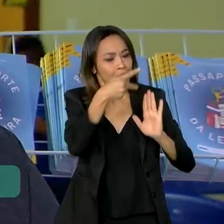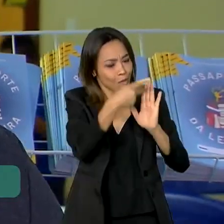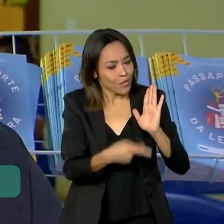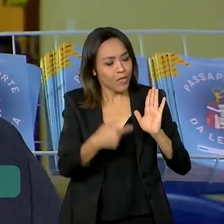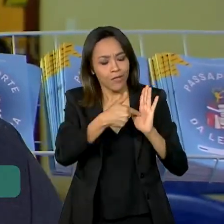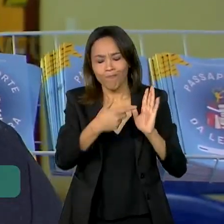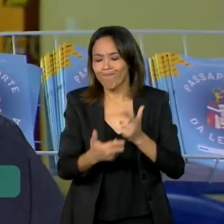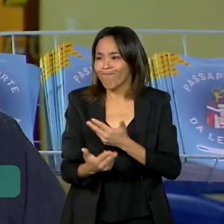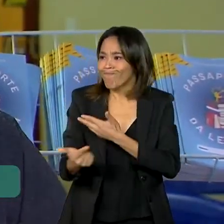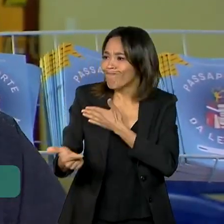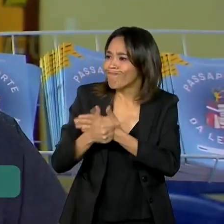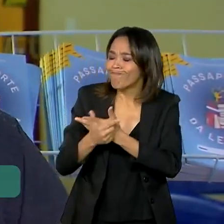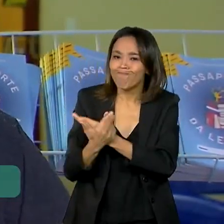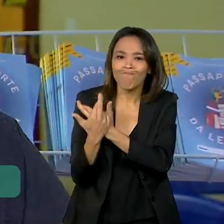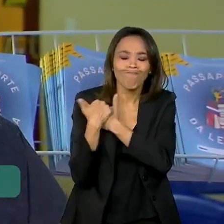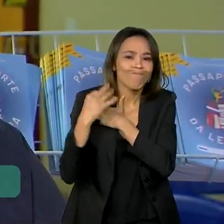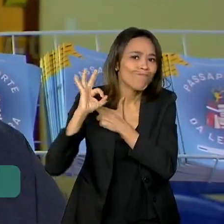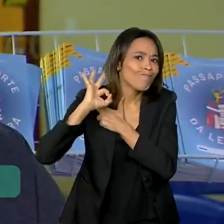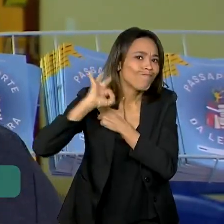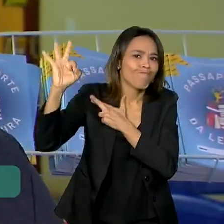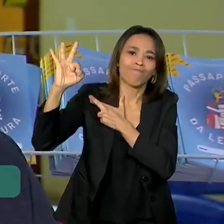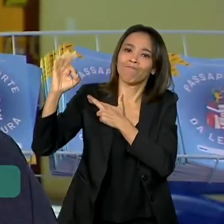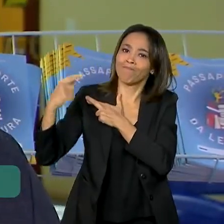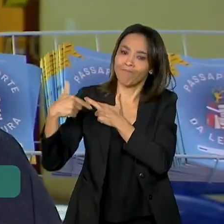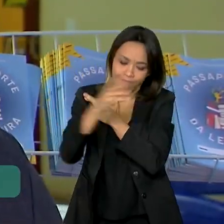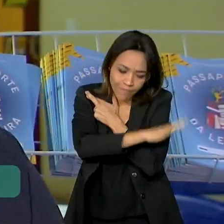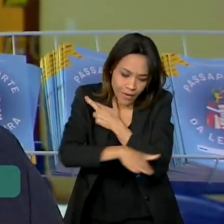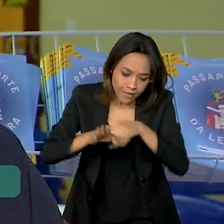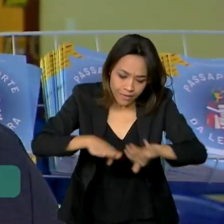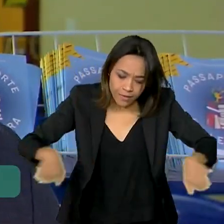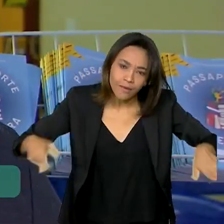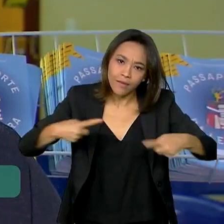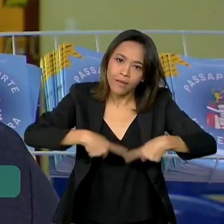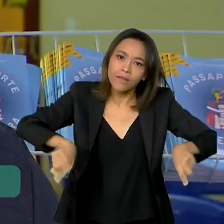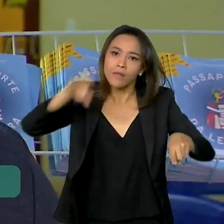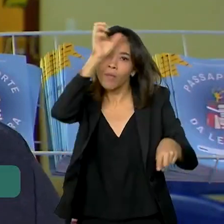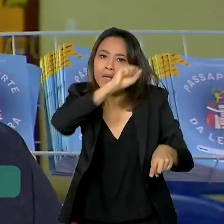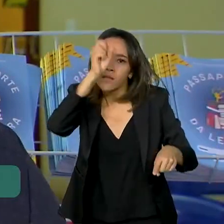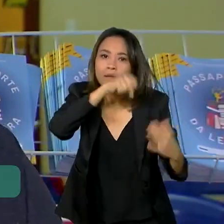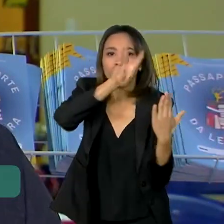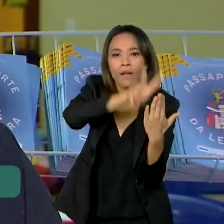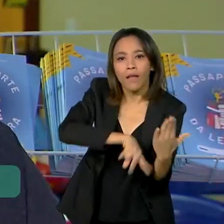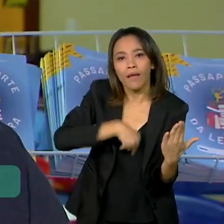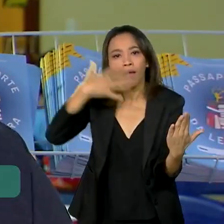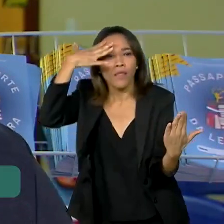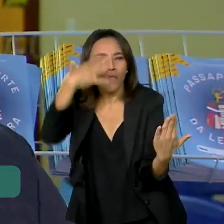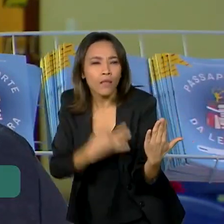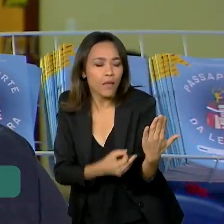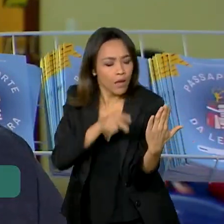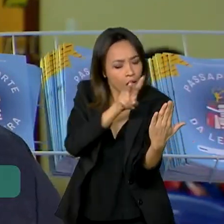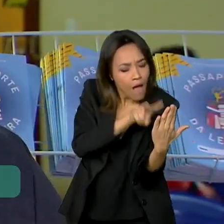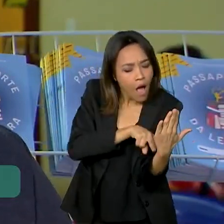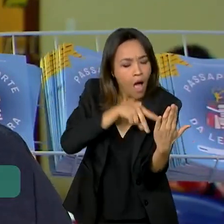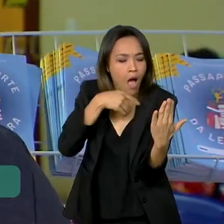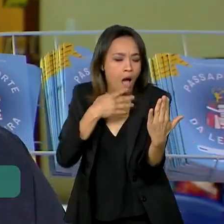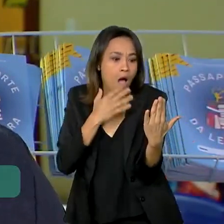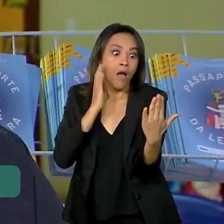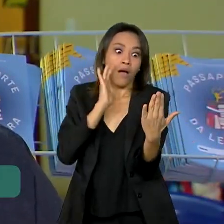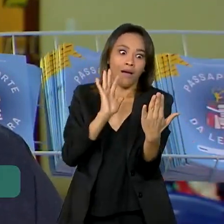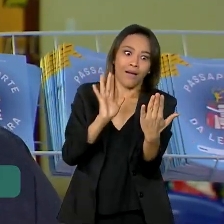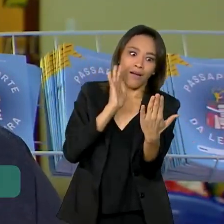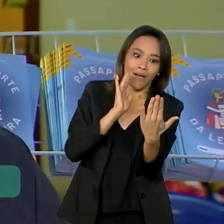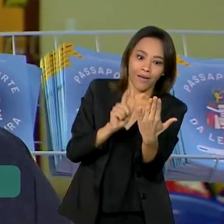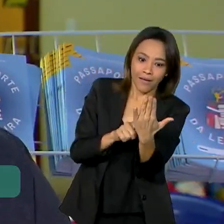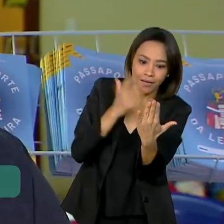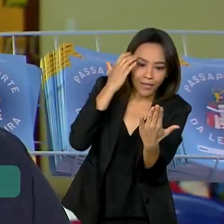esse papel tanto para essas crianças que estão, né, nesse primeiro beabá de entender, né, o que é o texto, o que é,